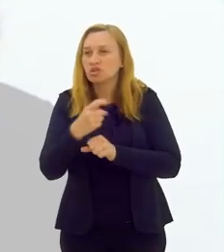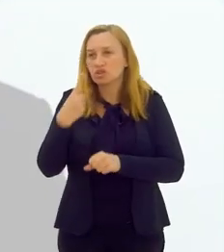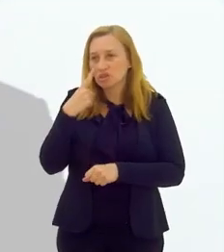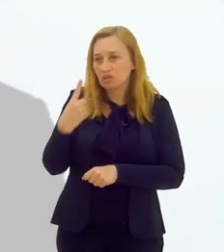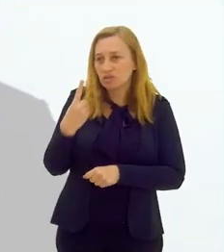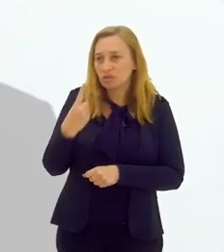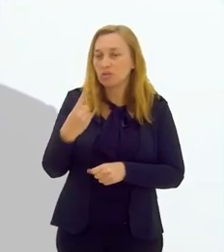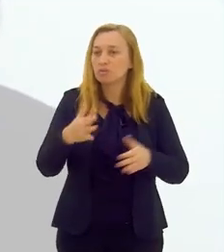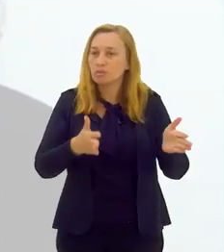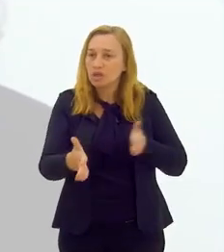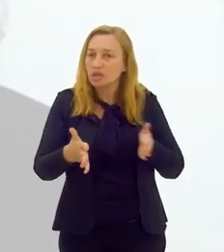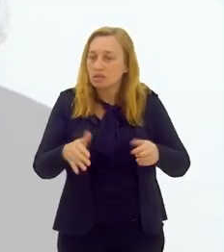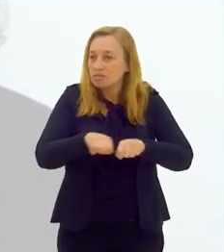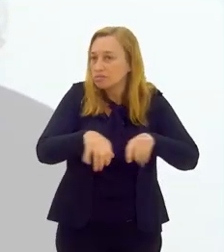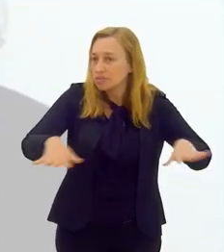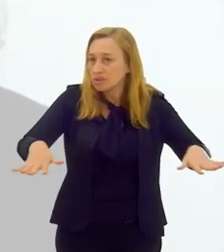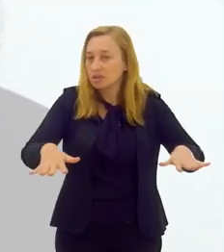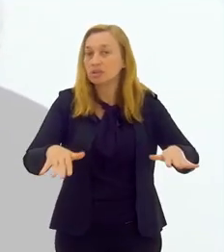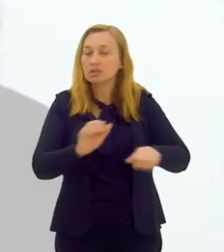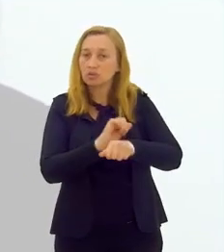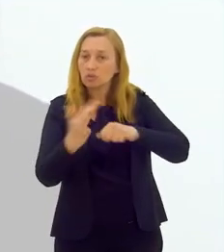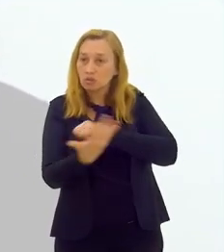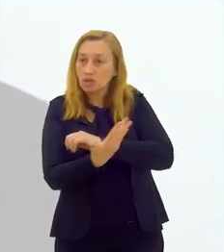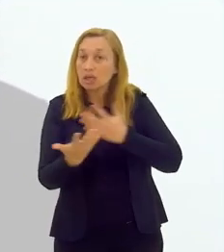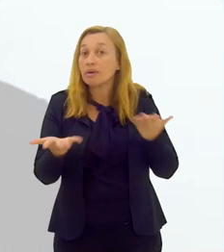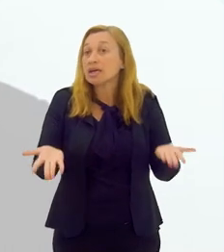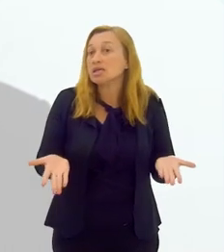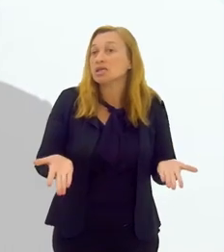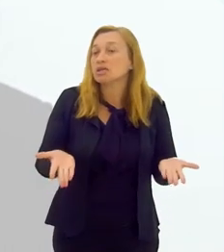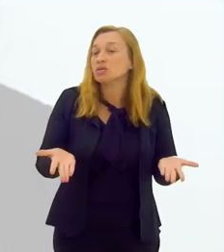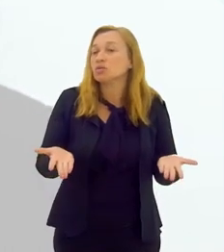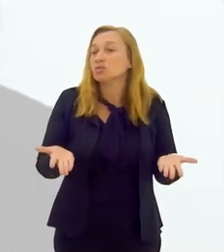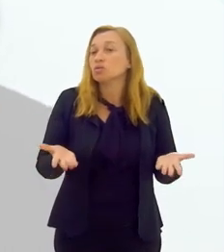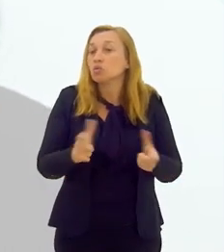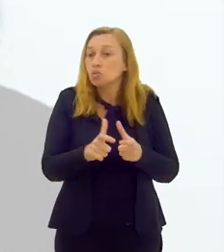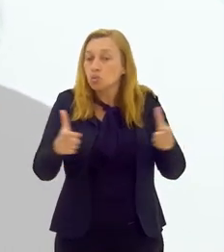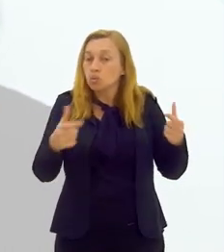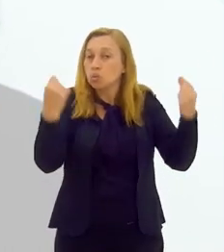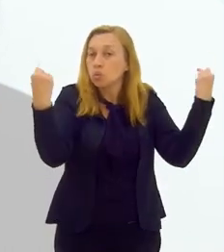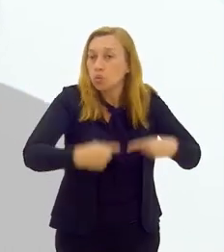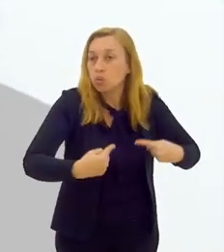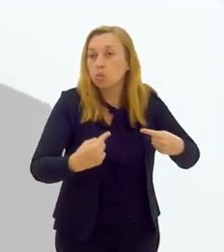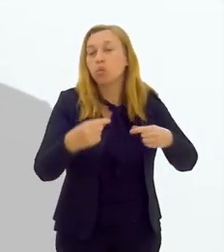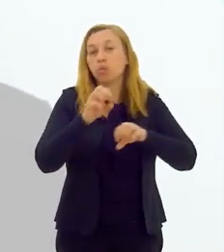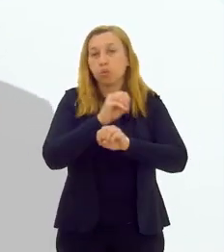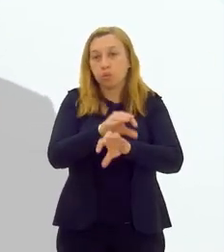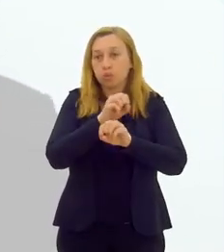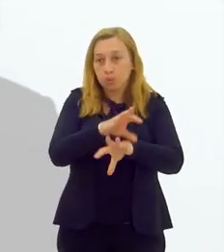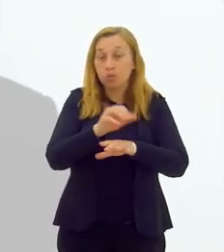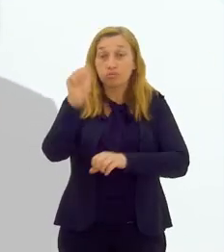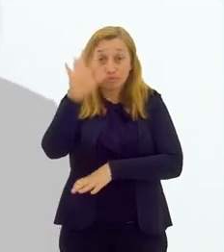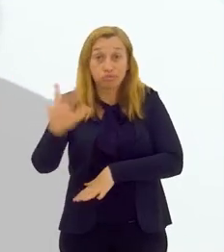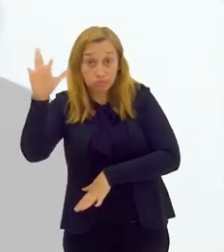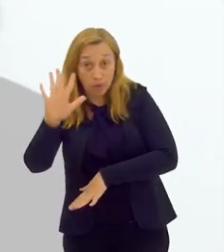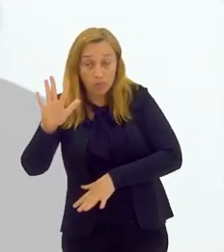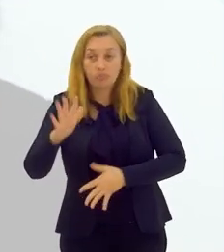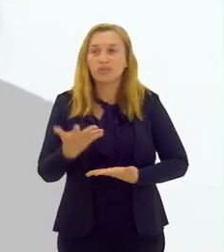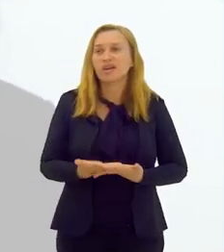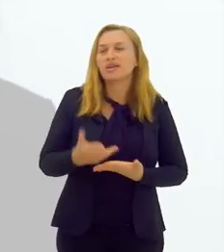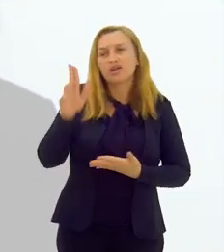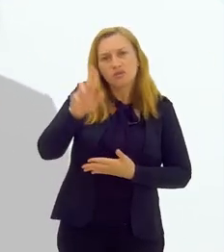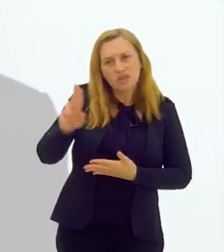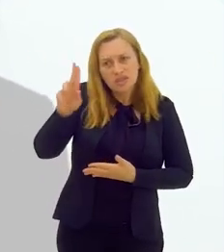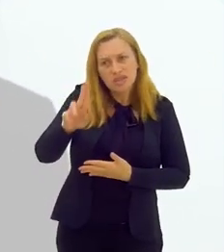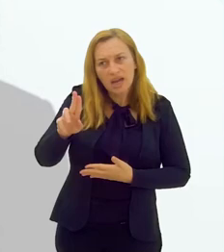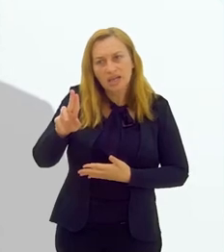anos, a gente passou aí pela pandemia da Covid-19 e ela se impôs como um grande desafio para a educação de uma maneira